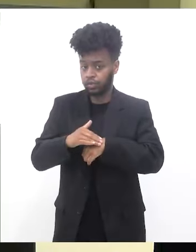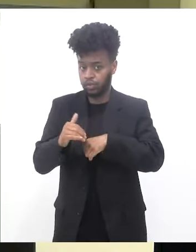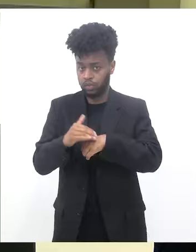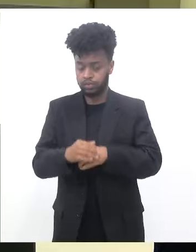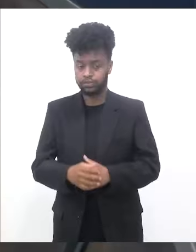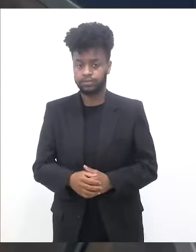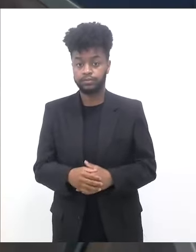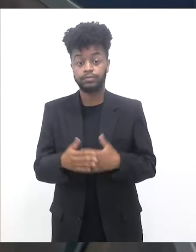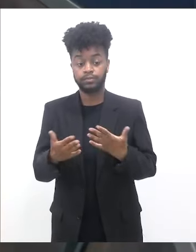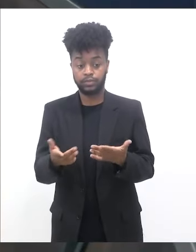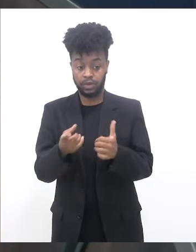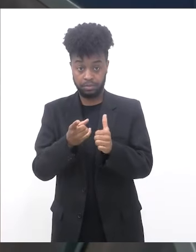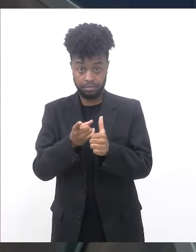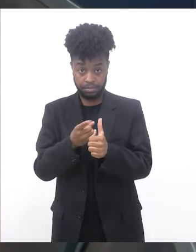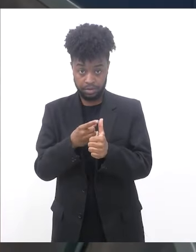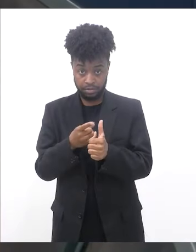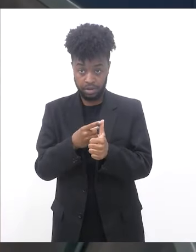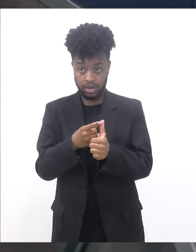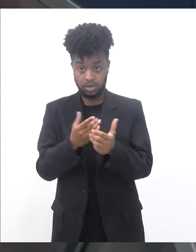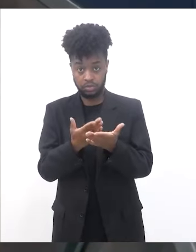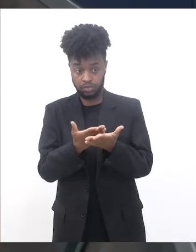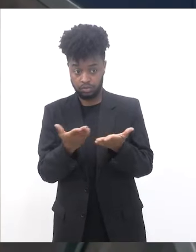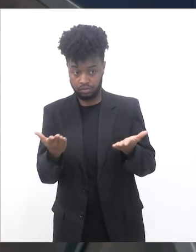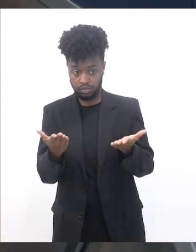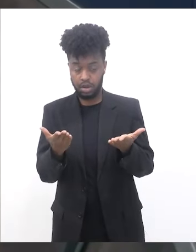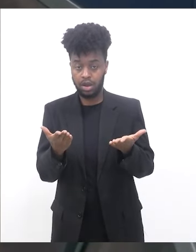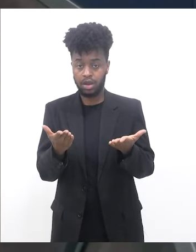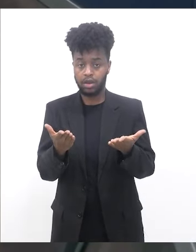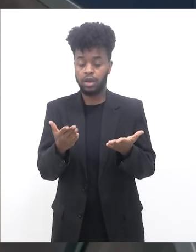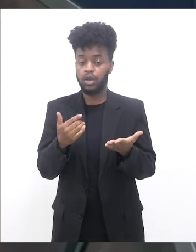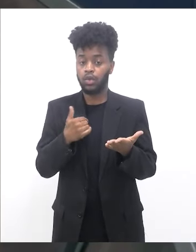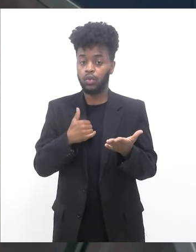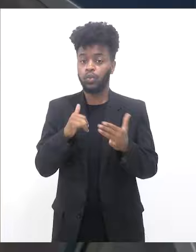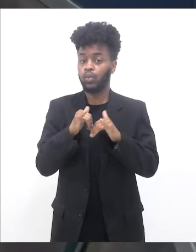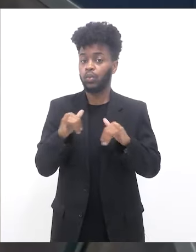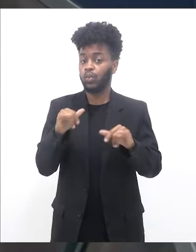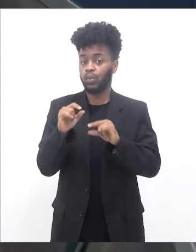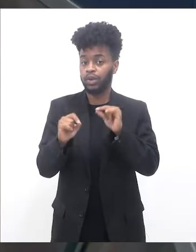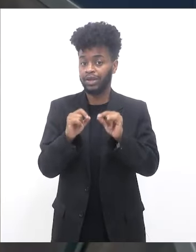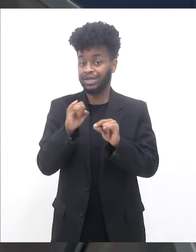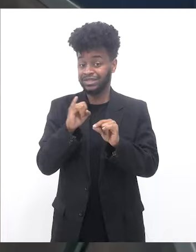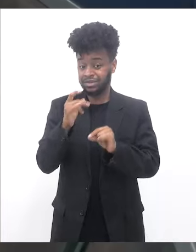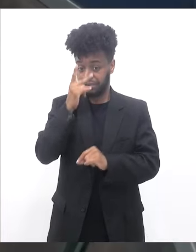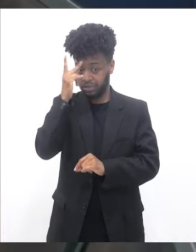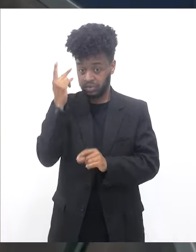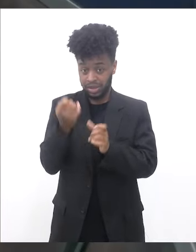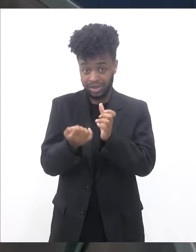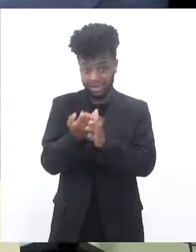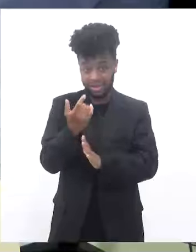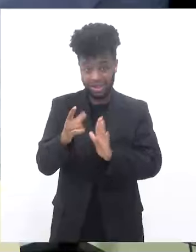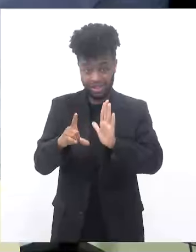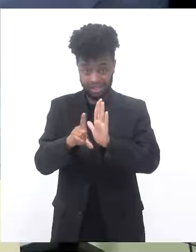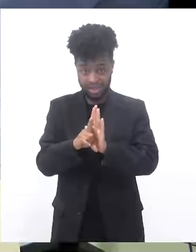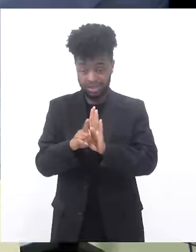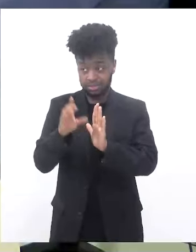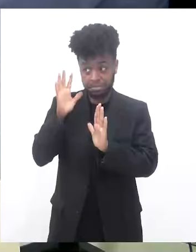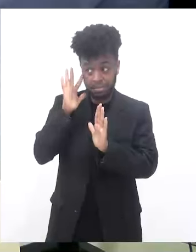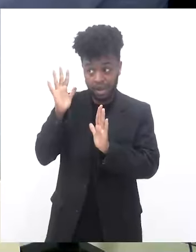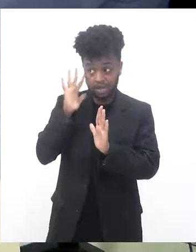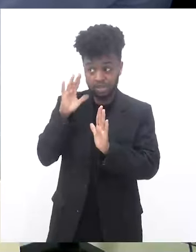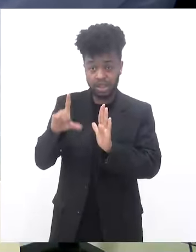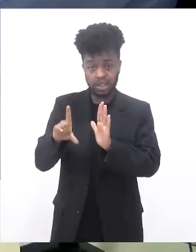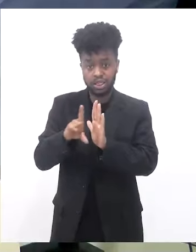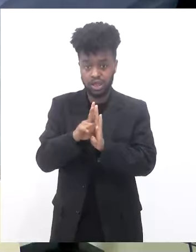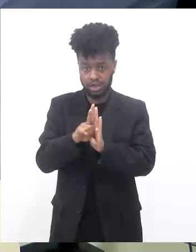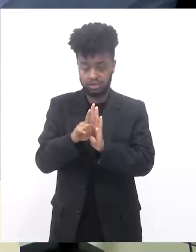afetivo? Primeiro, o Brizola e a mesa, eu quero dizer o seguinte: quando um legislador ele idealiza